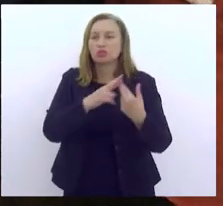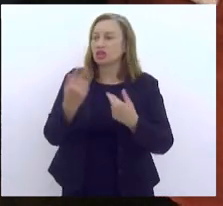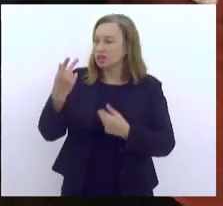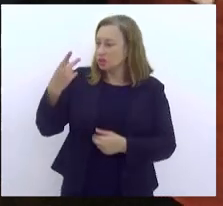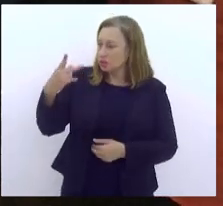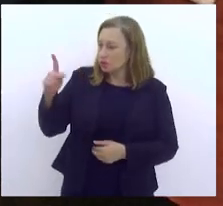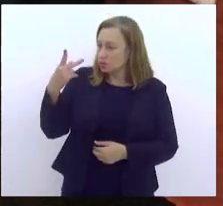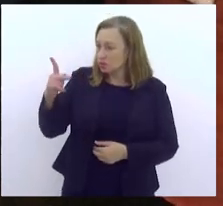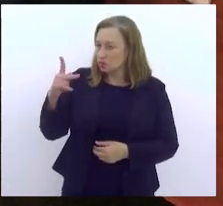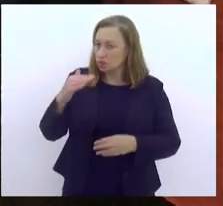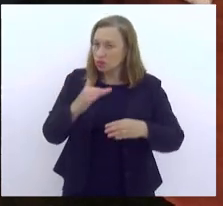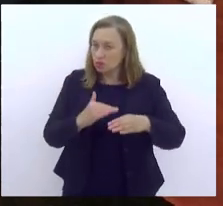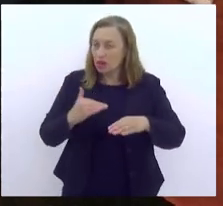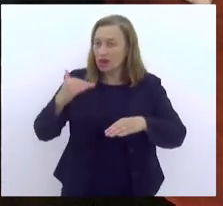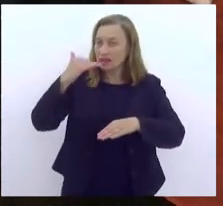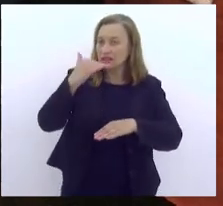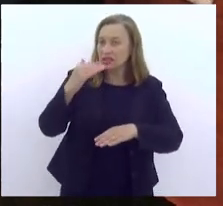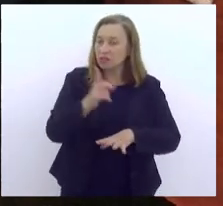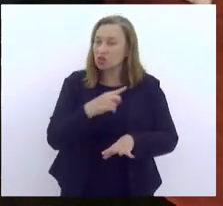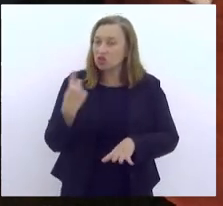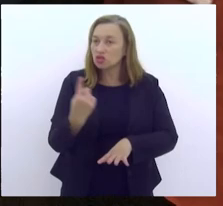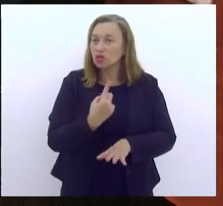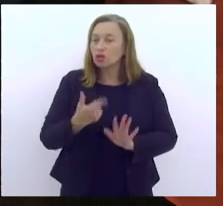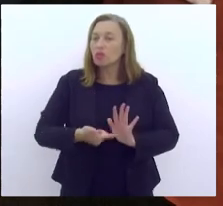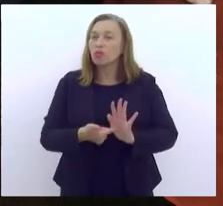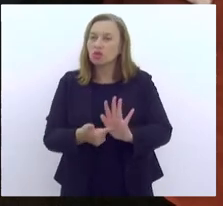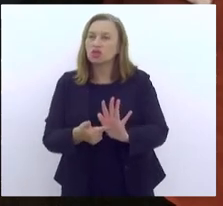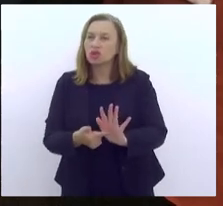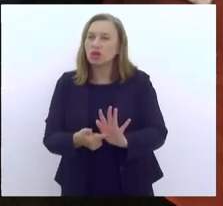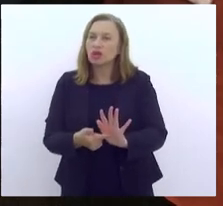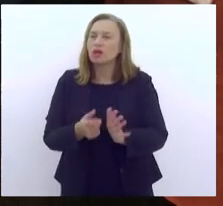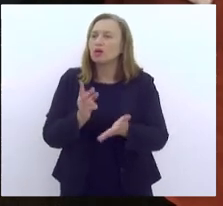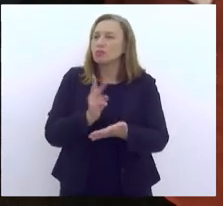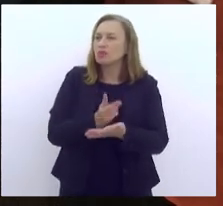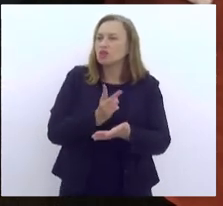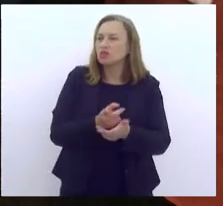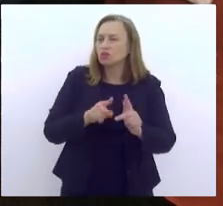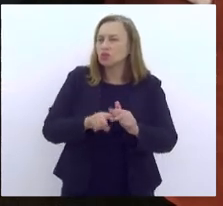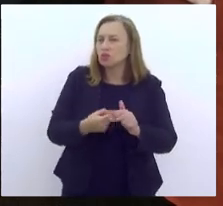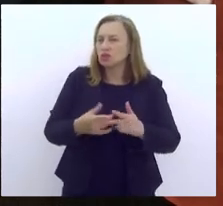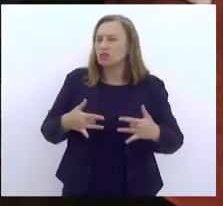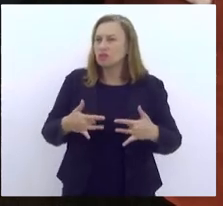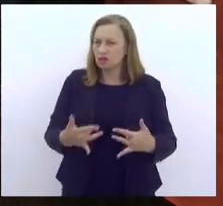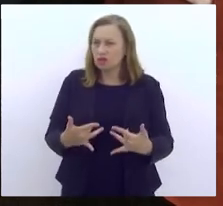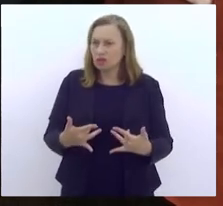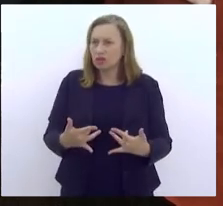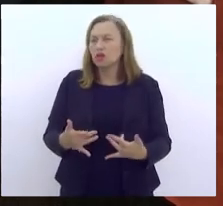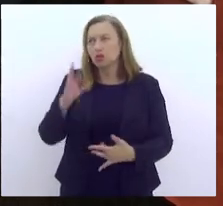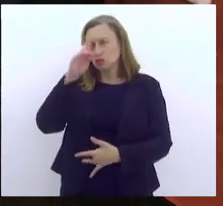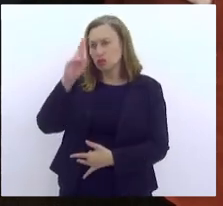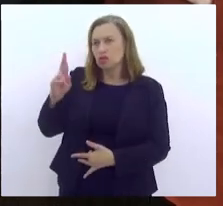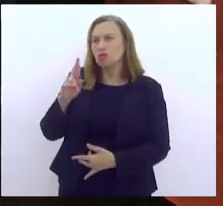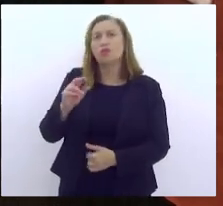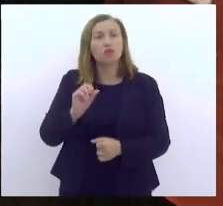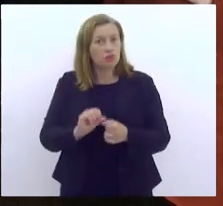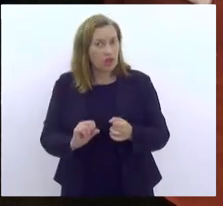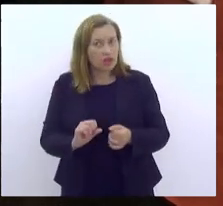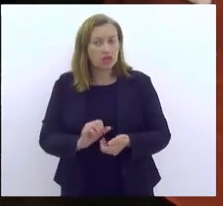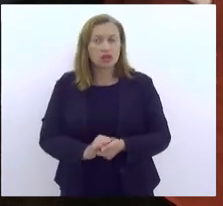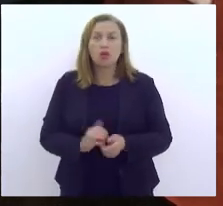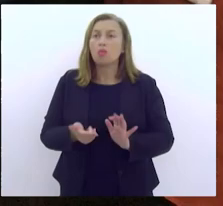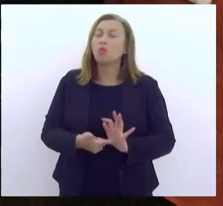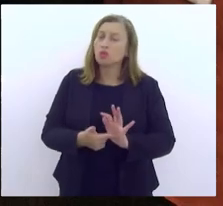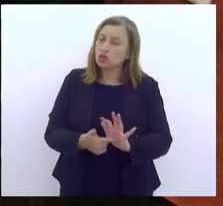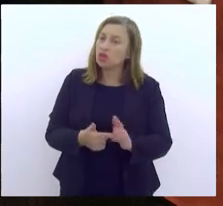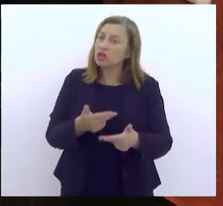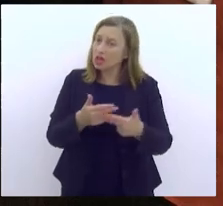responsabilidade, acima de todos nós, a mostrar, ainda que seja uma correção fraterna, e foi o que Vossa Excelência fez, mostrar